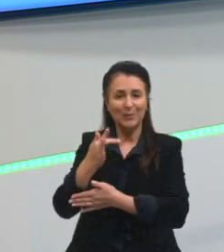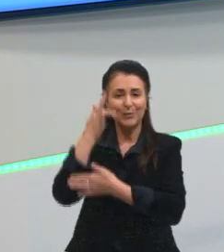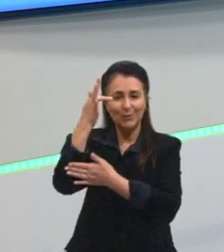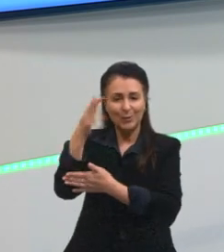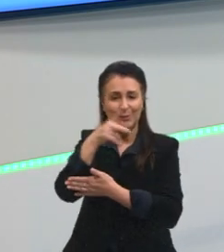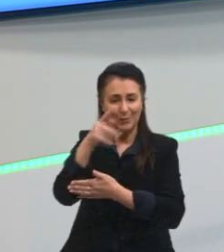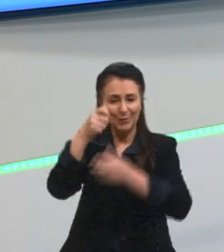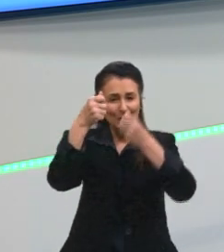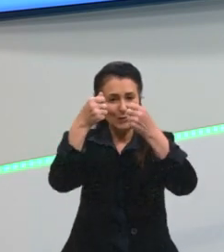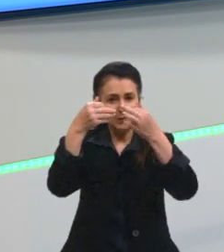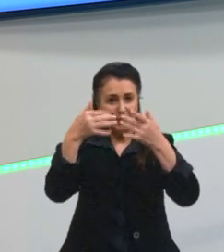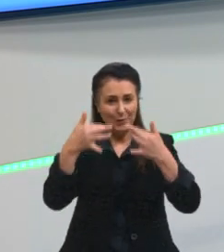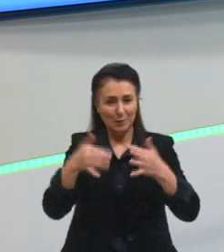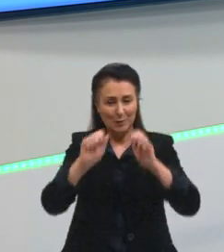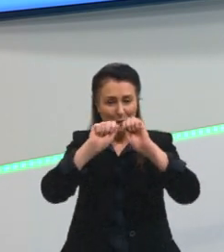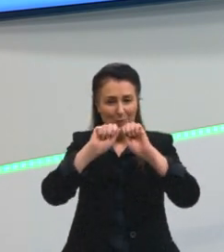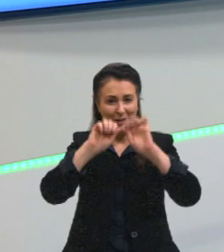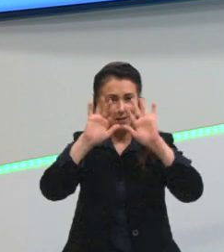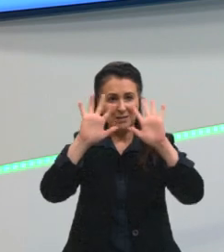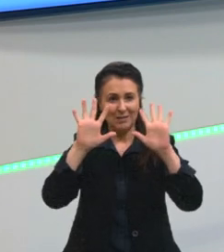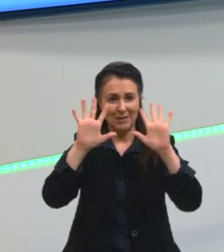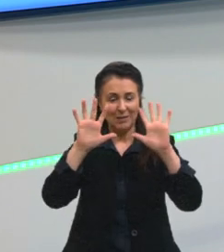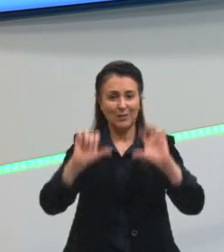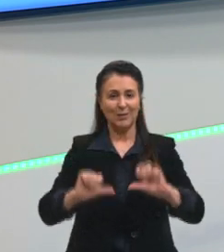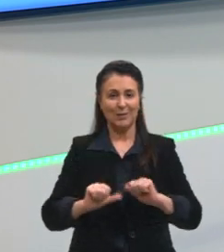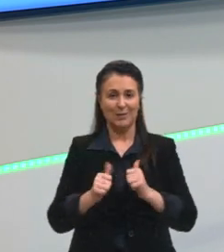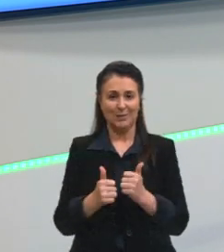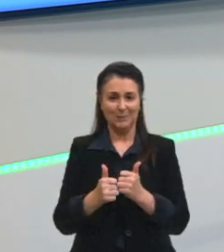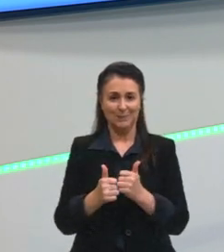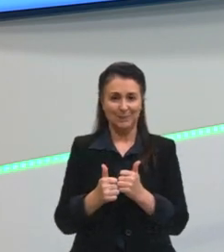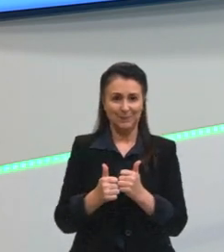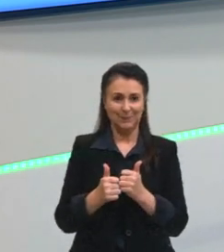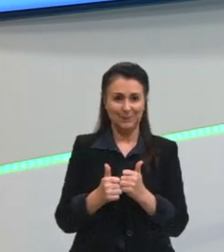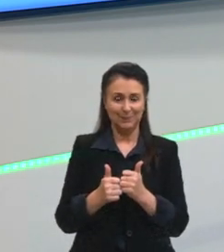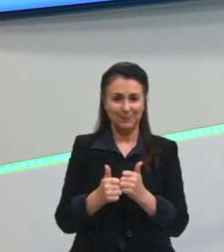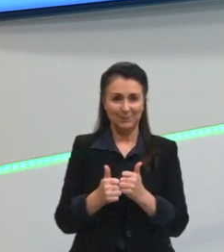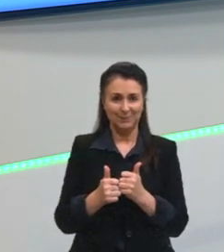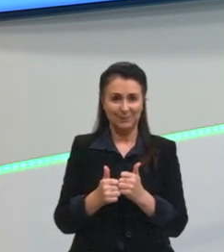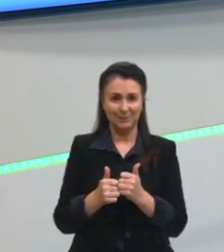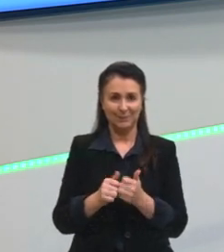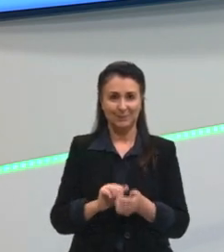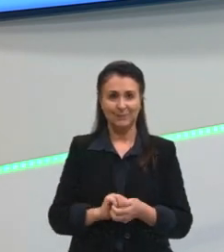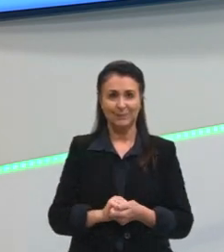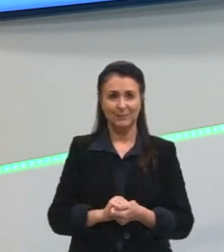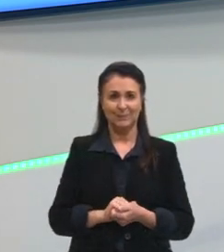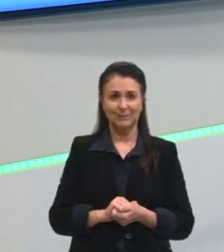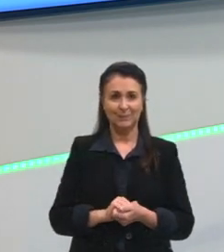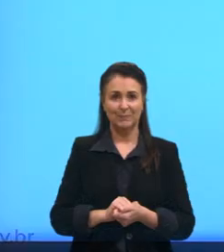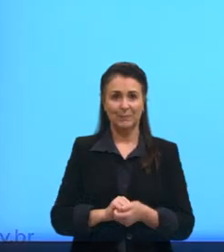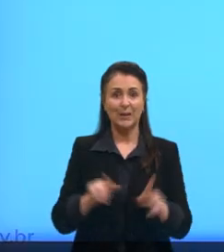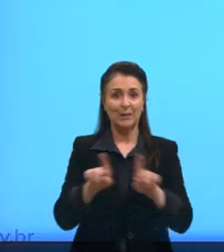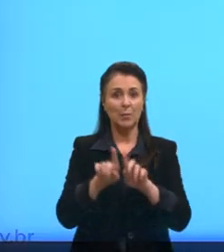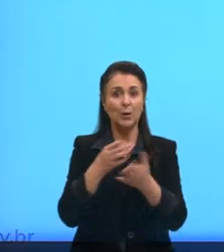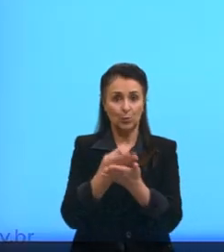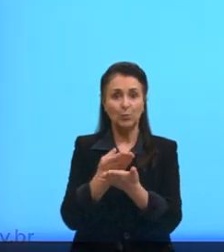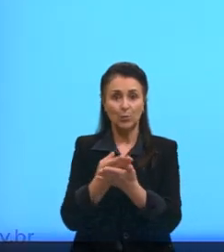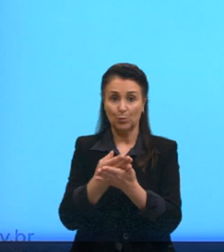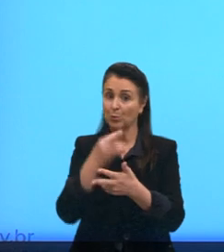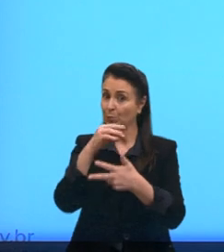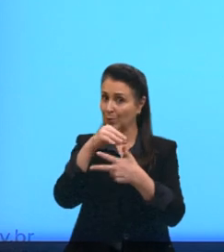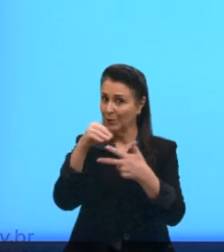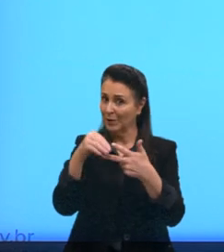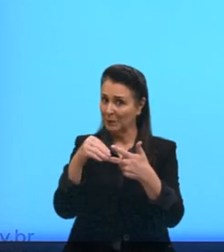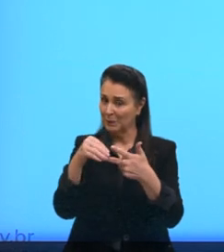ver em outras aulas aí também sobre a questão a é da do estudo para o Enem